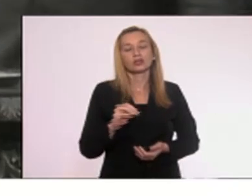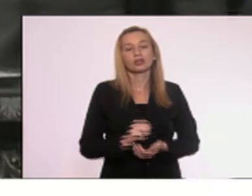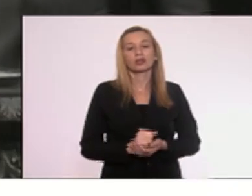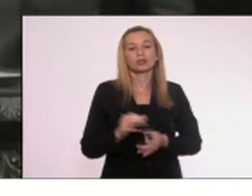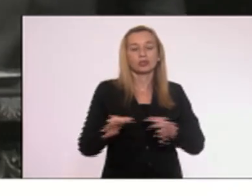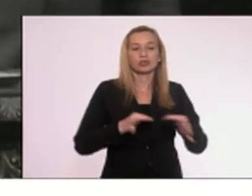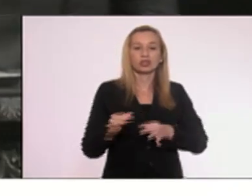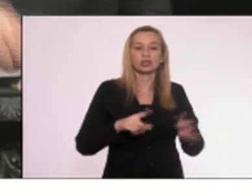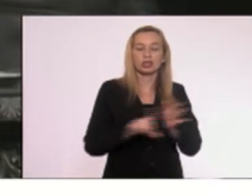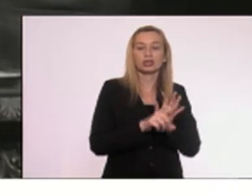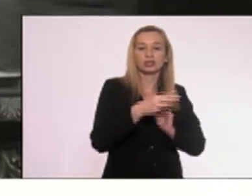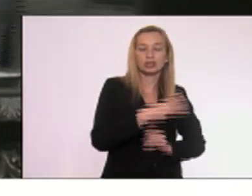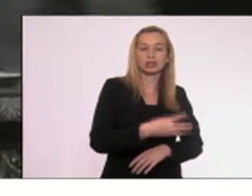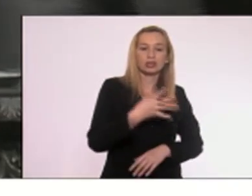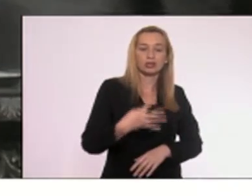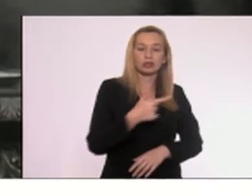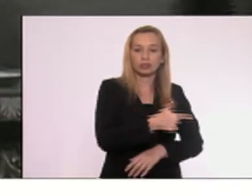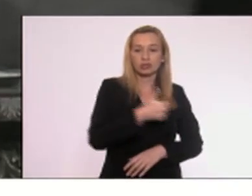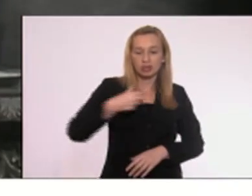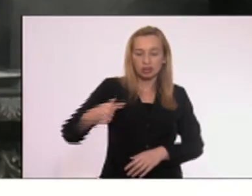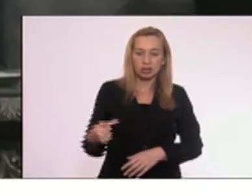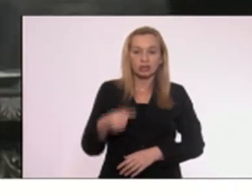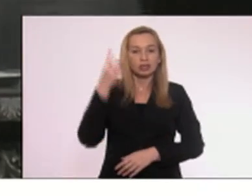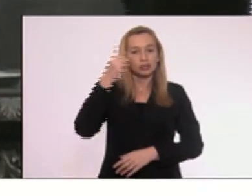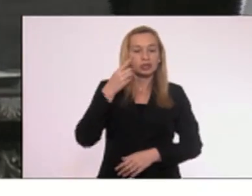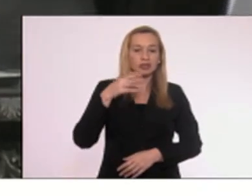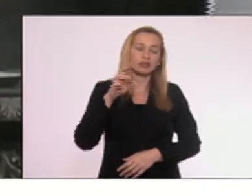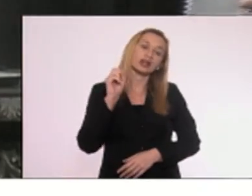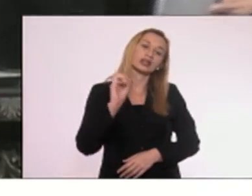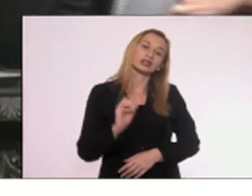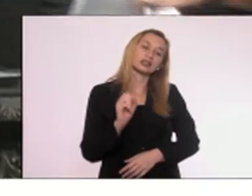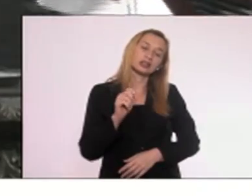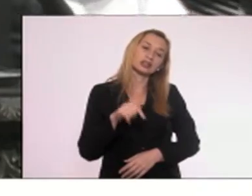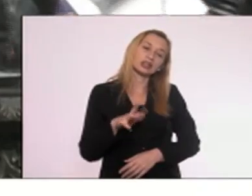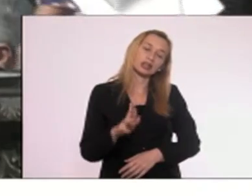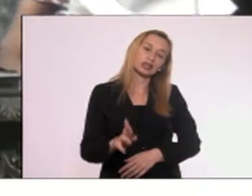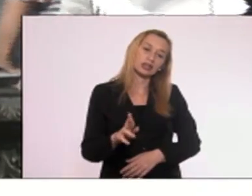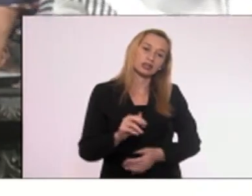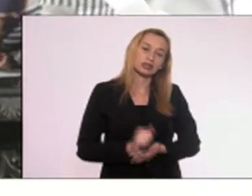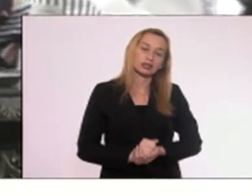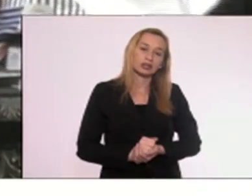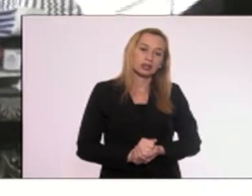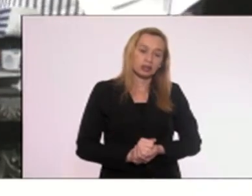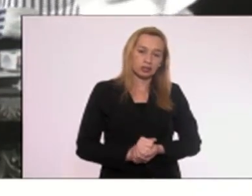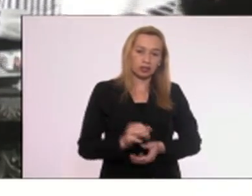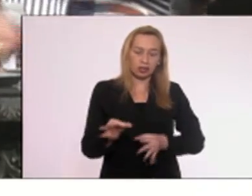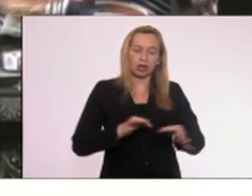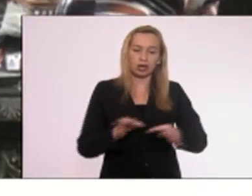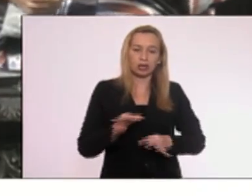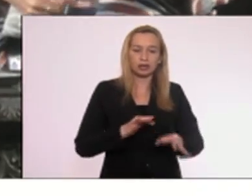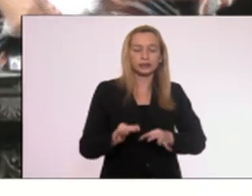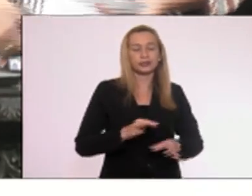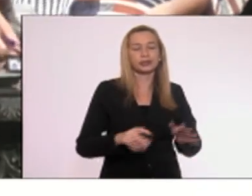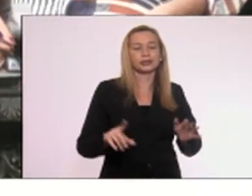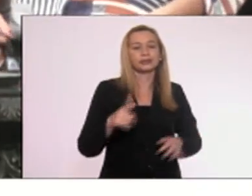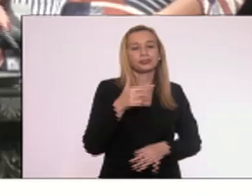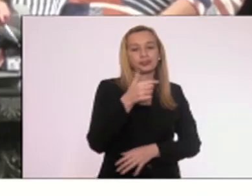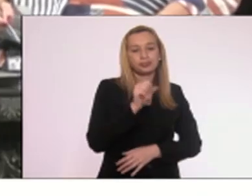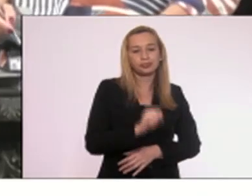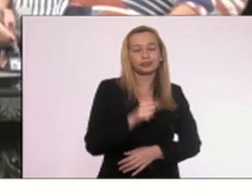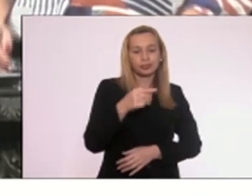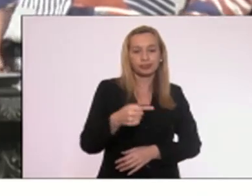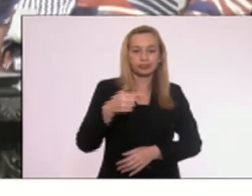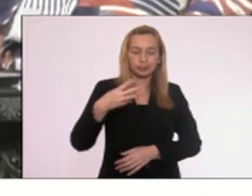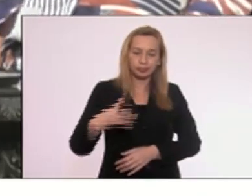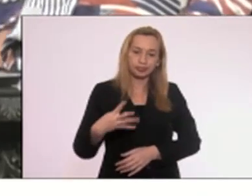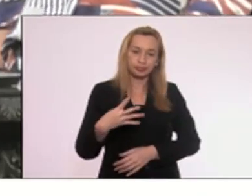de lei 3428-A de 2017, autoria do deputado Wagner Montes. Veto total oposto ao projeto de lei 1874 de 2012, do